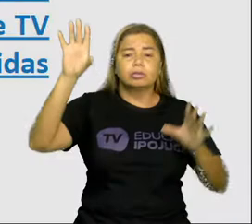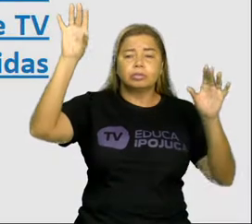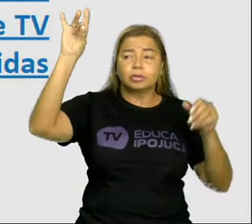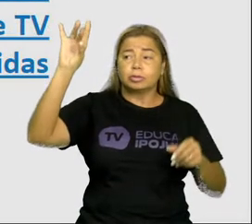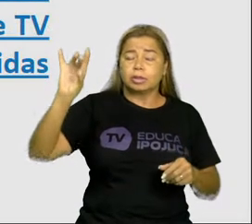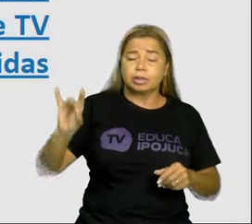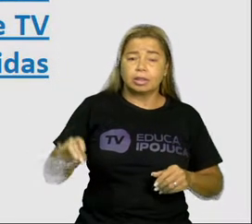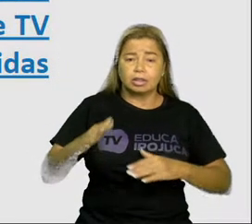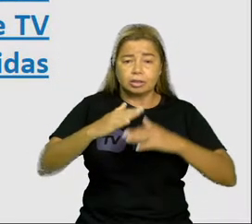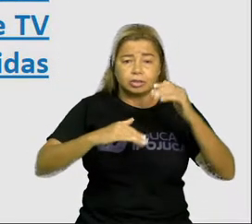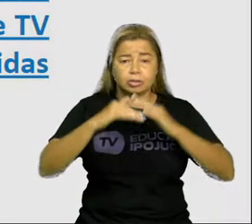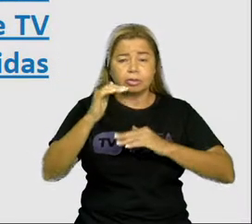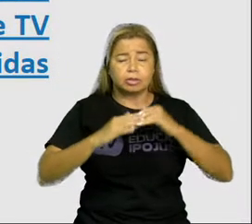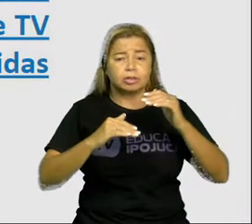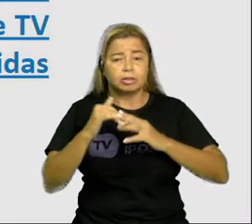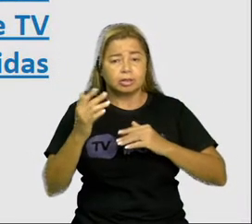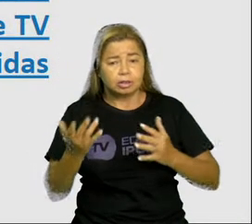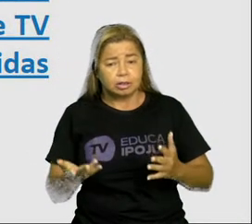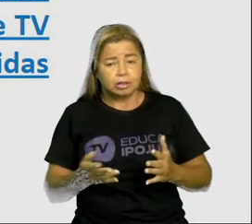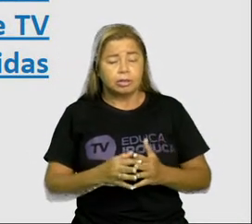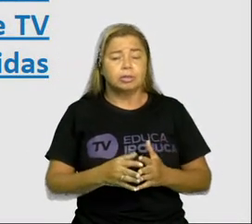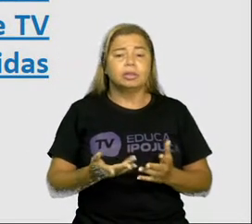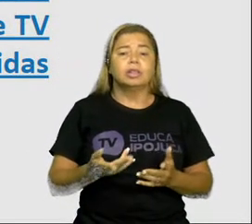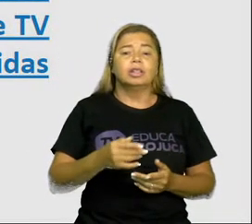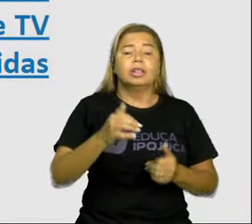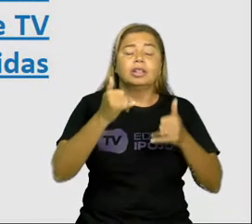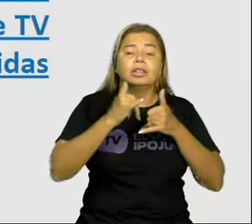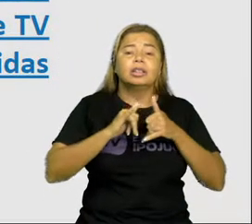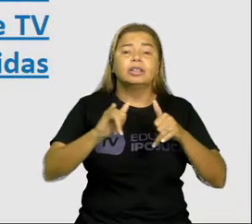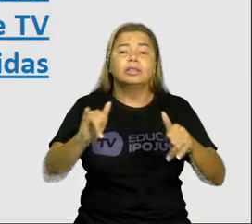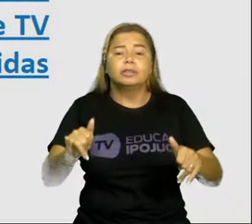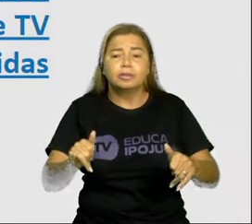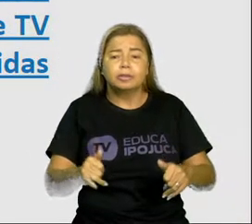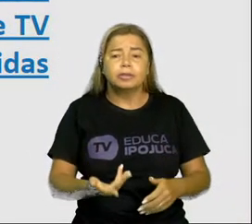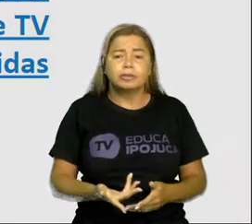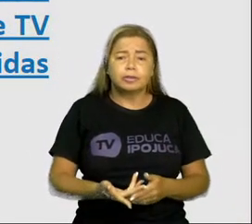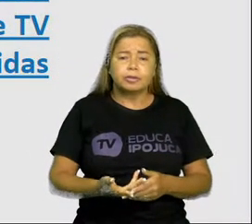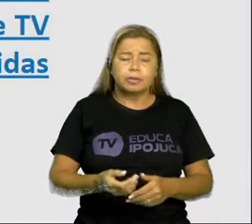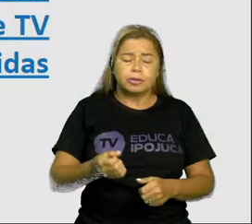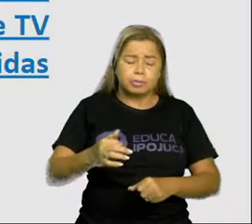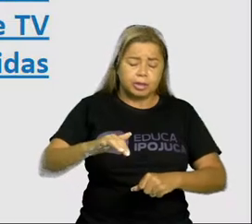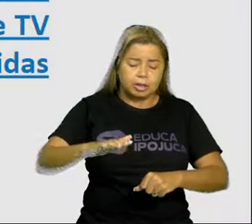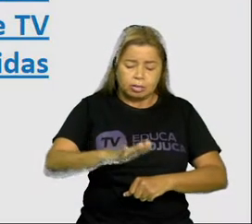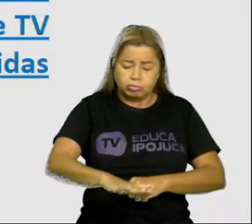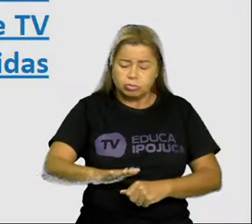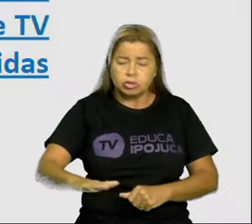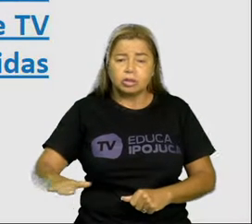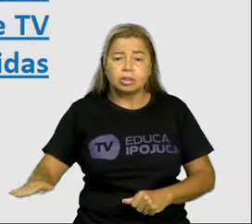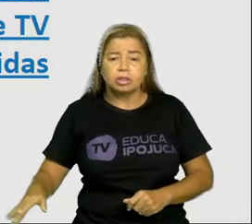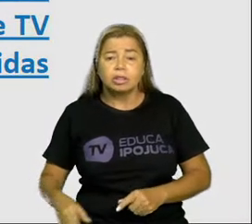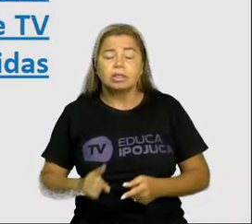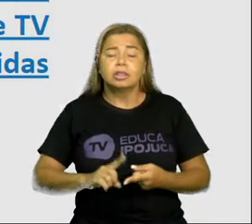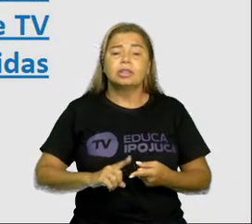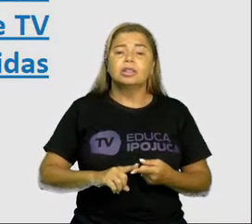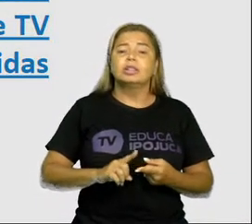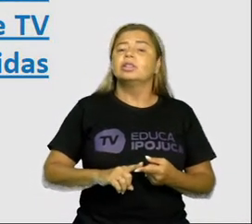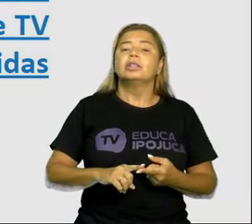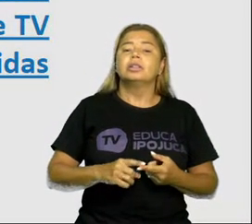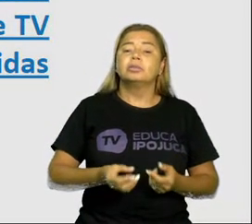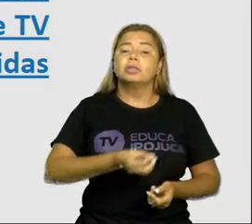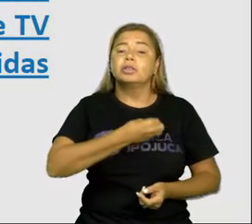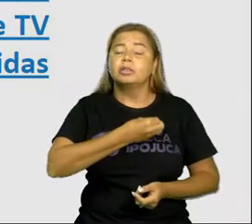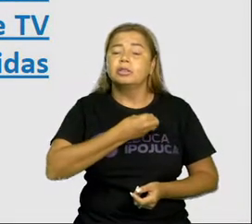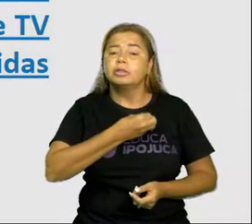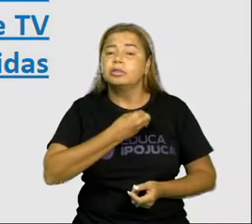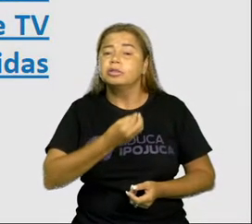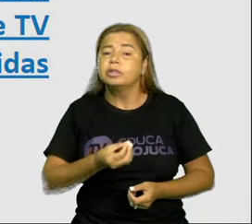a medida do índice de massa corporal em todas as crianças e uma abordagem no estilo de vida daqueles que se